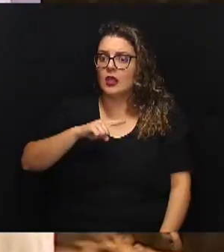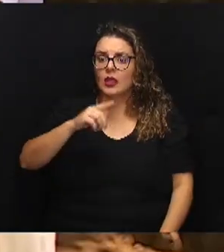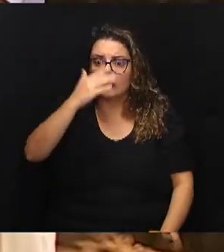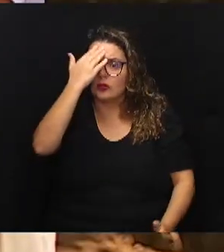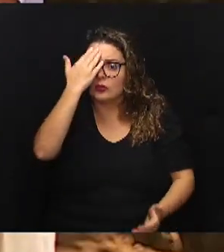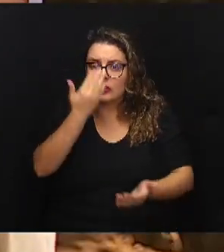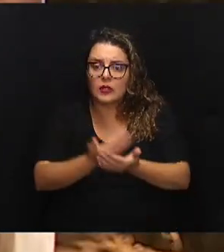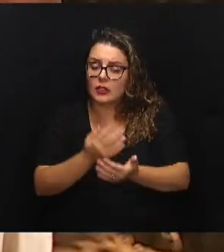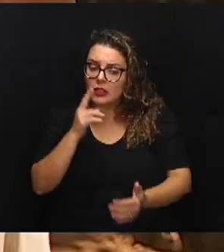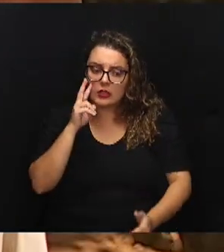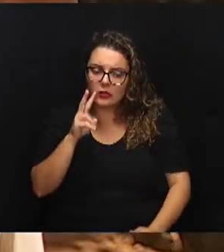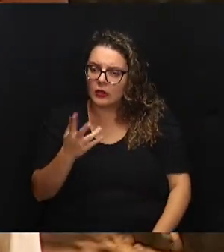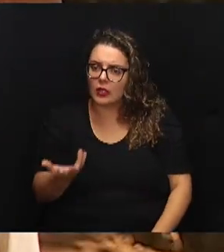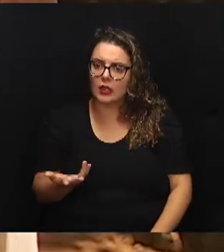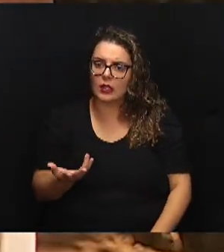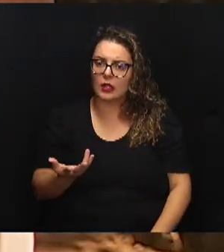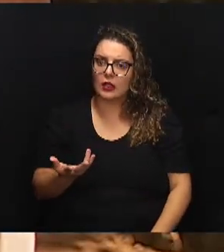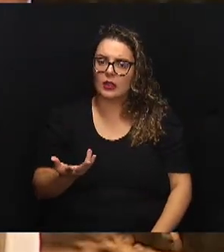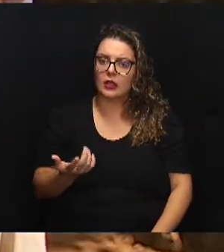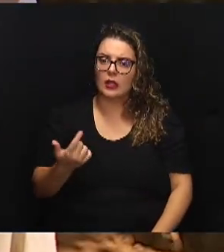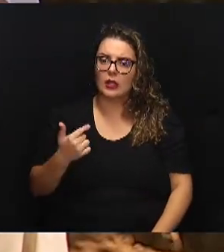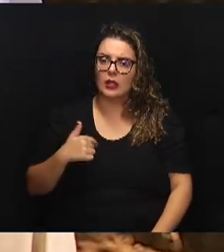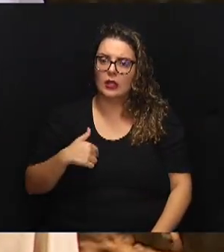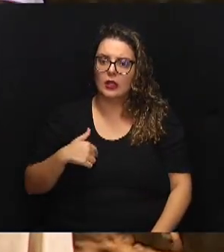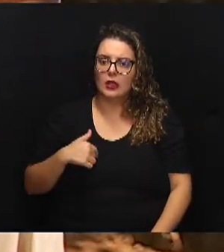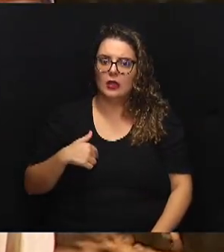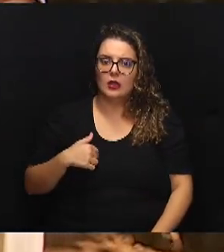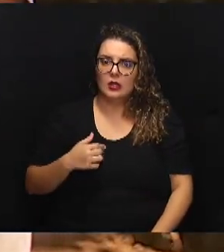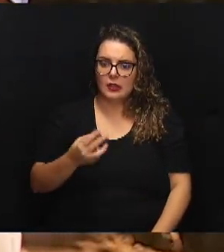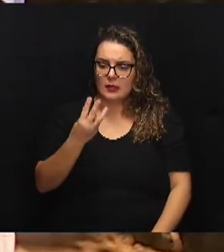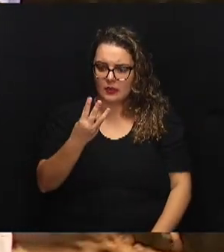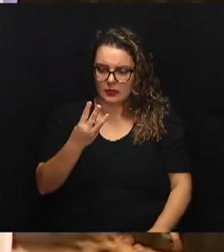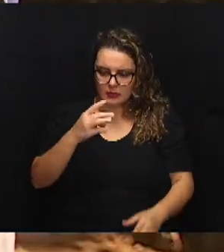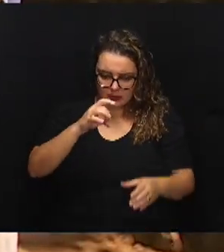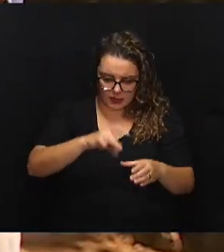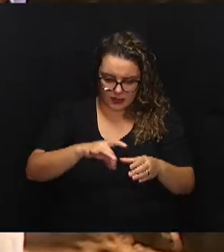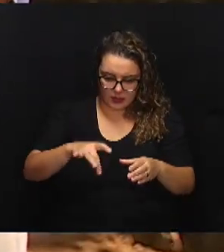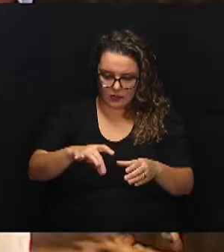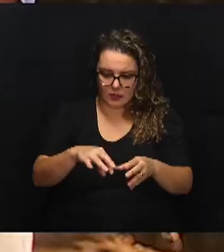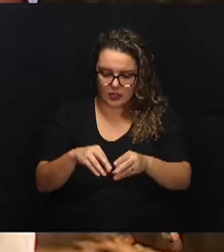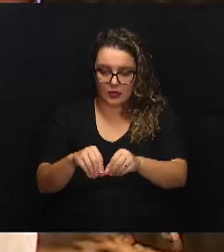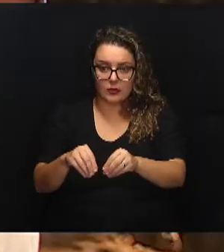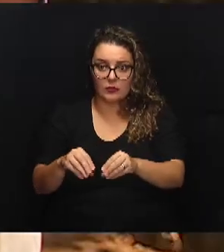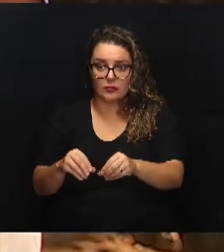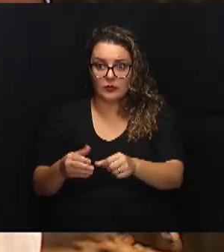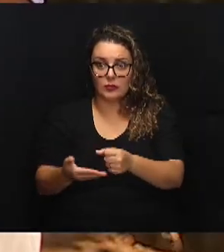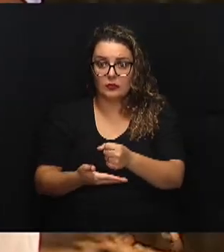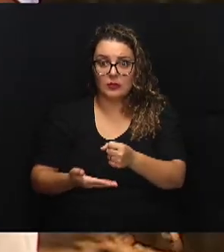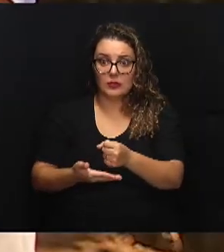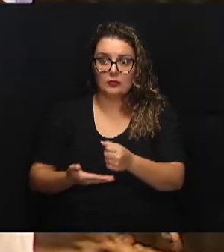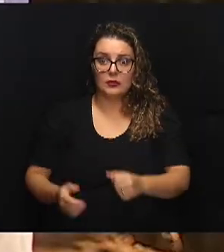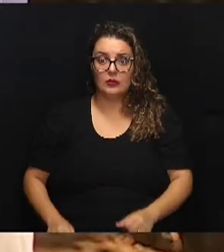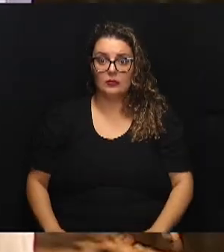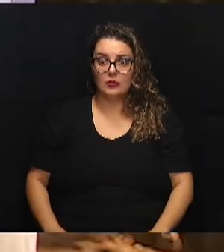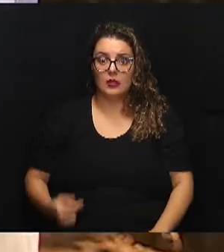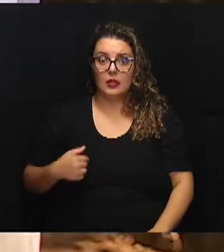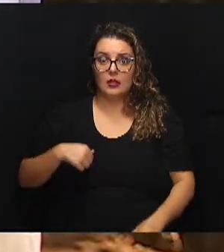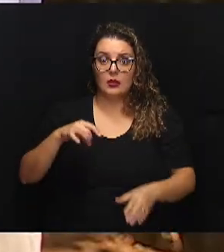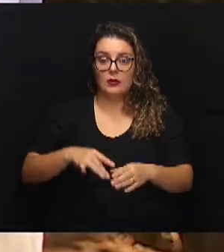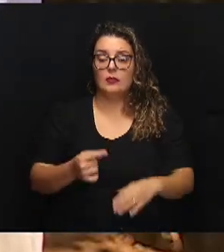vendo. Ela era para mim colocar 3 sementes na terra, no mínimo. Eu coloquei uma